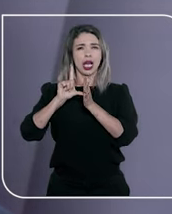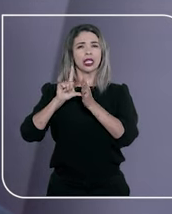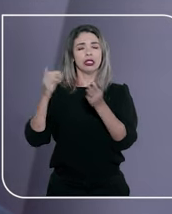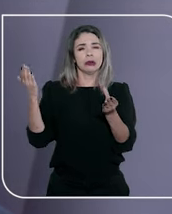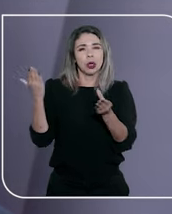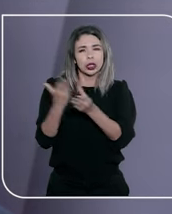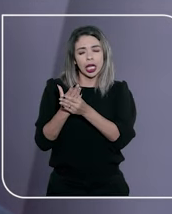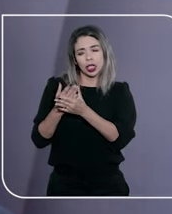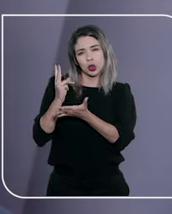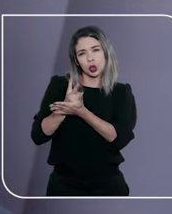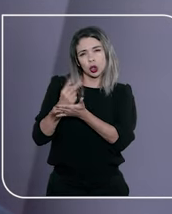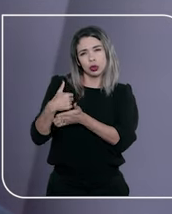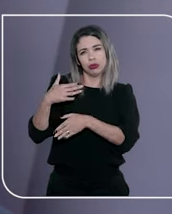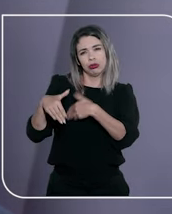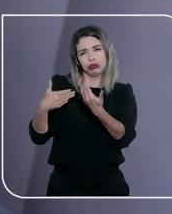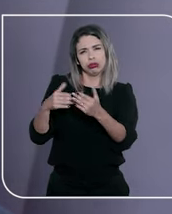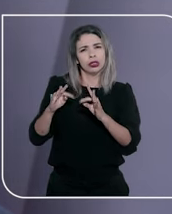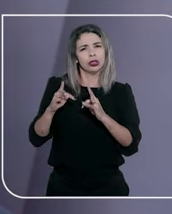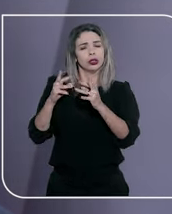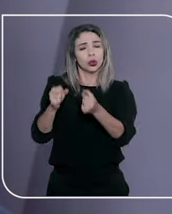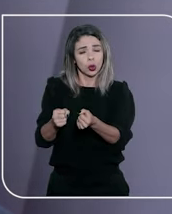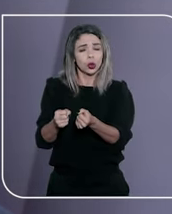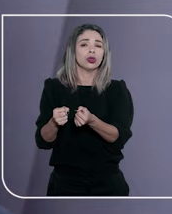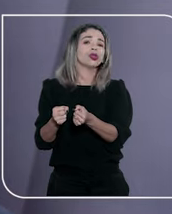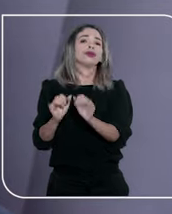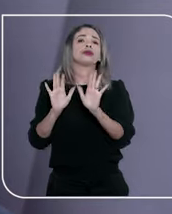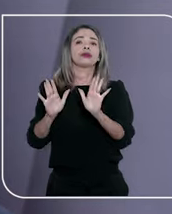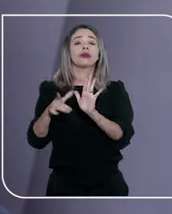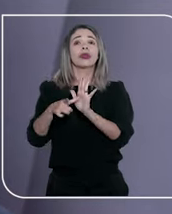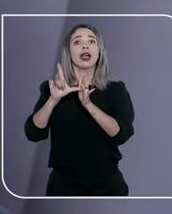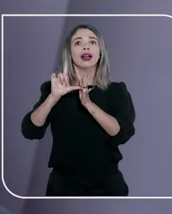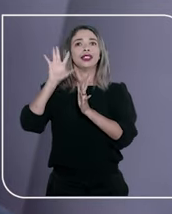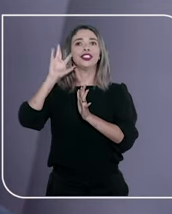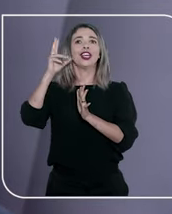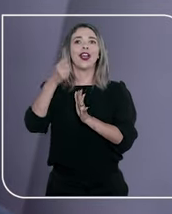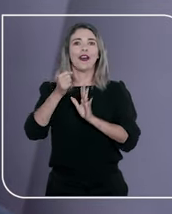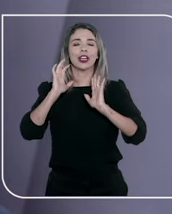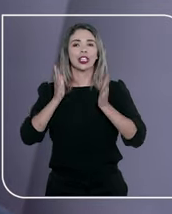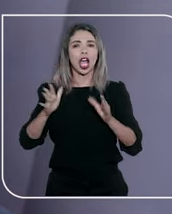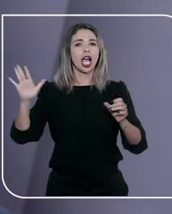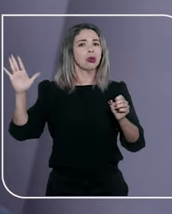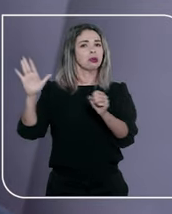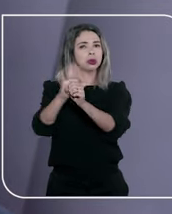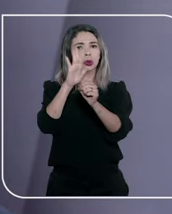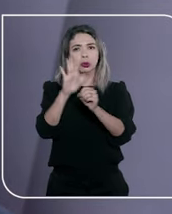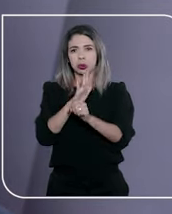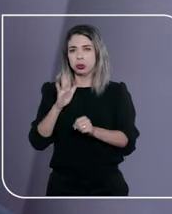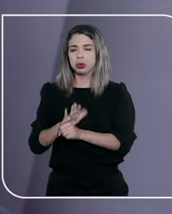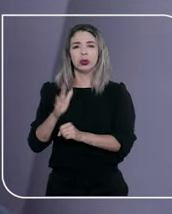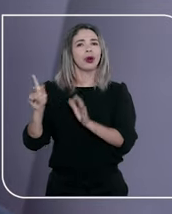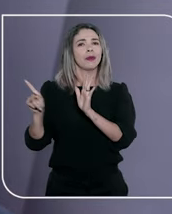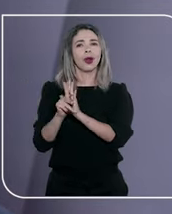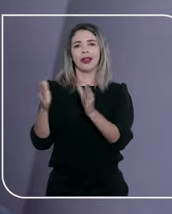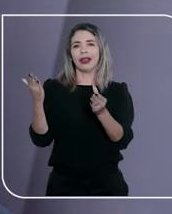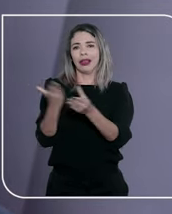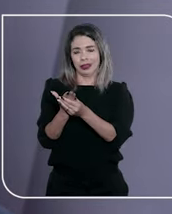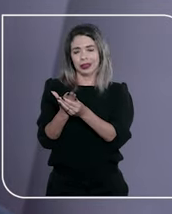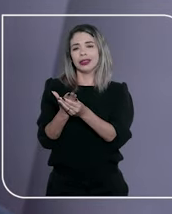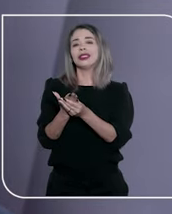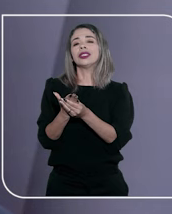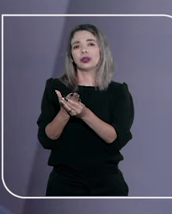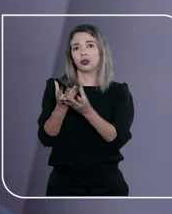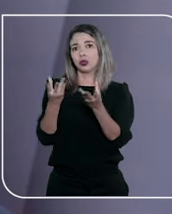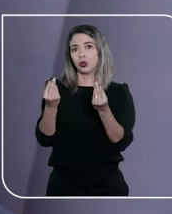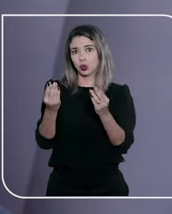do judiciário ou tramitem dentro do judiciário e abarrotem, né, a gente sabe que, enfim, é uma avalanche aí de processos,